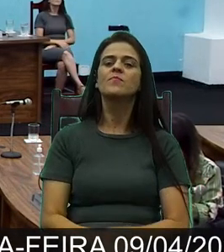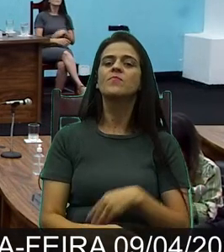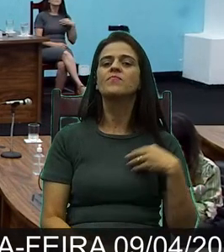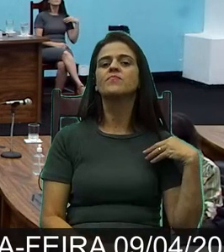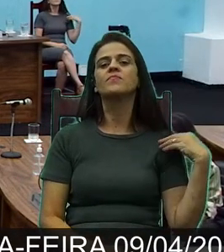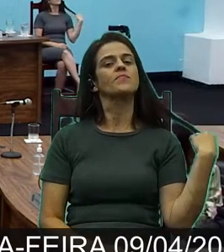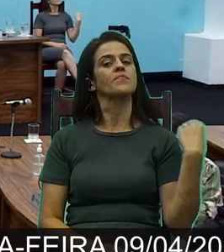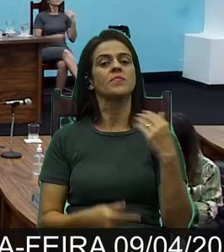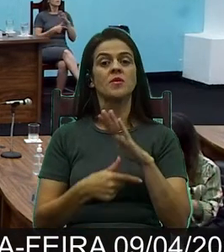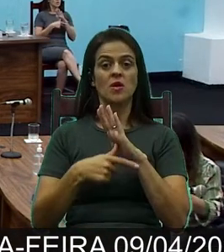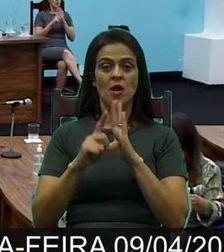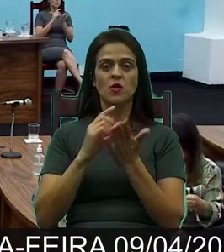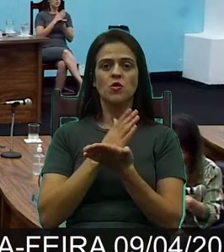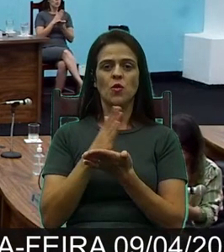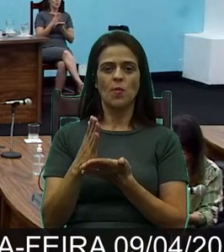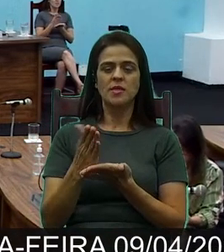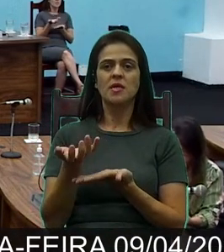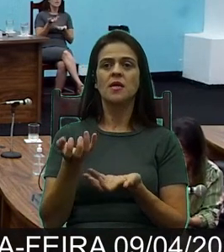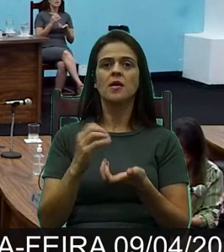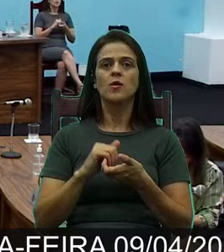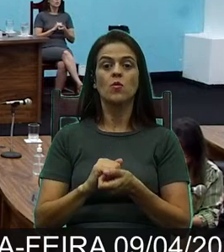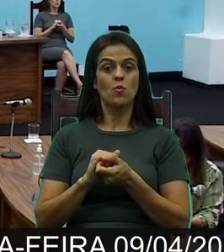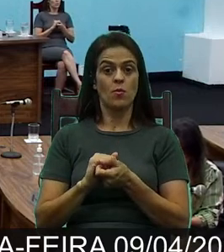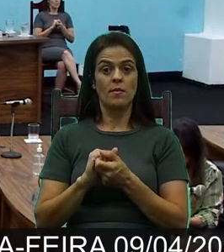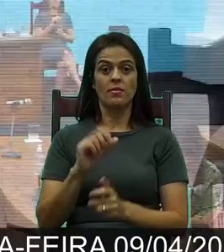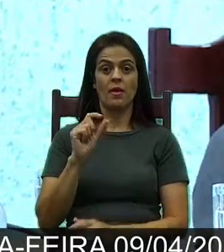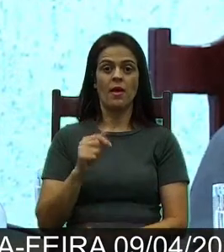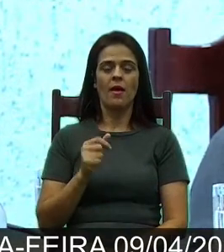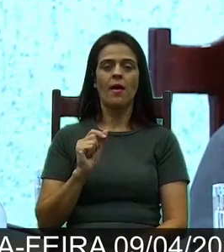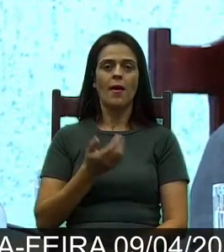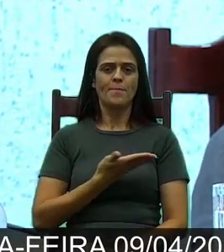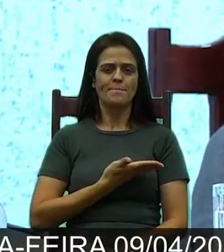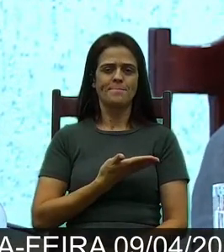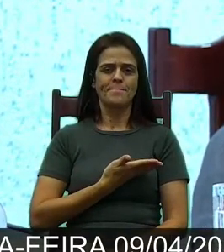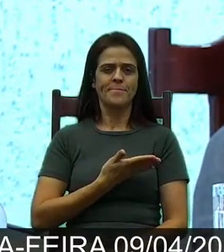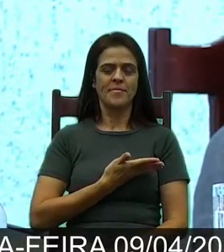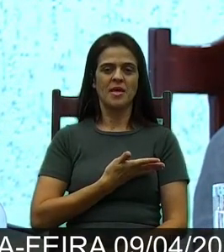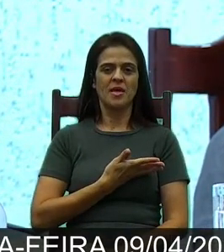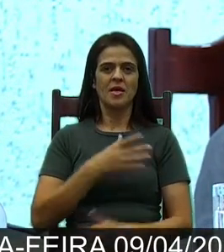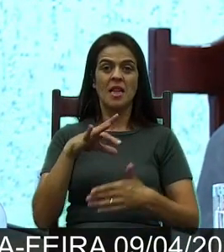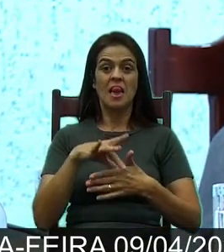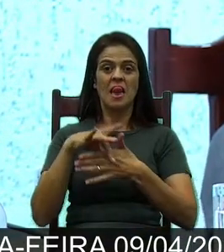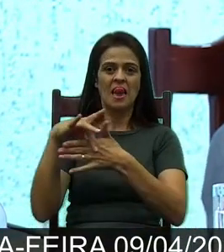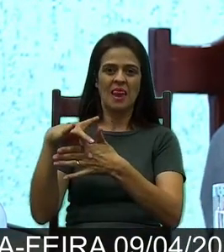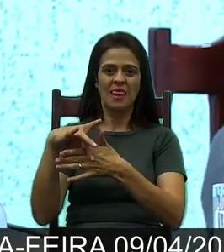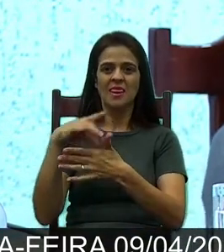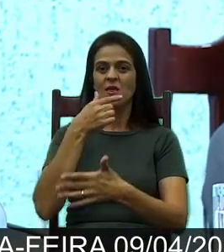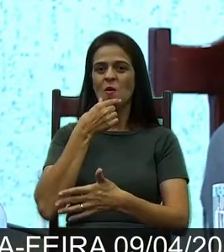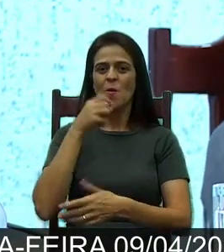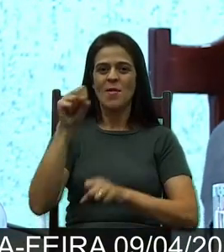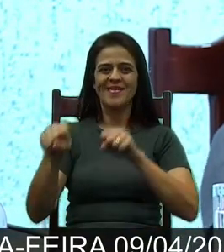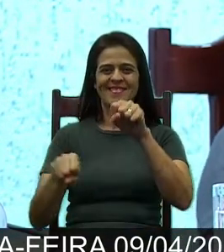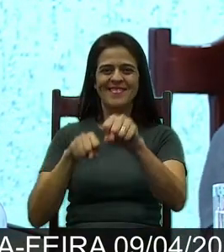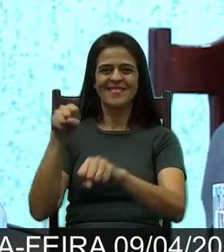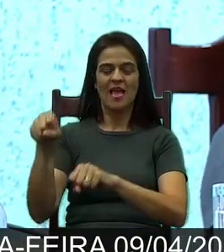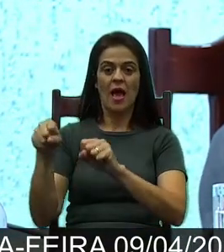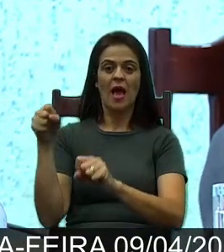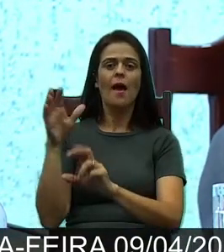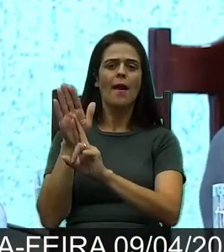Antes de começar aqui a leitura, quero comentar o meu amigo, o líder do ciclismo aqui de Catalão, o